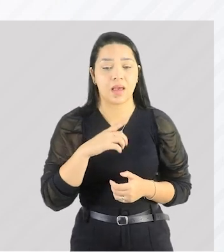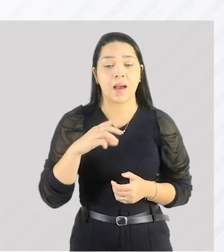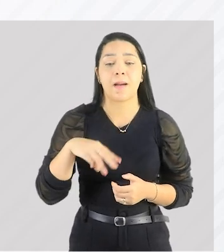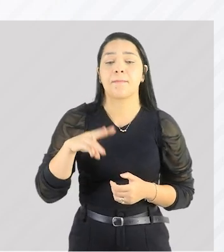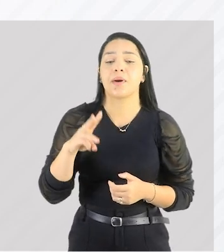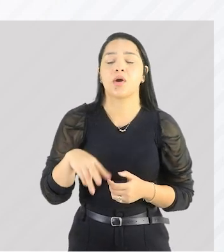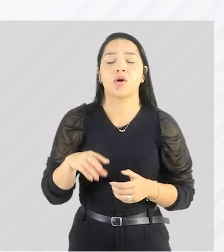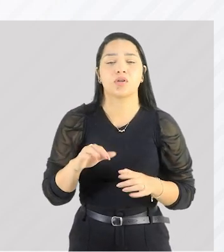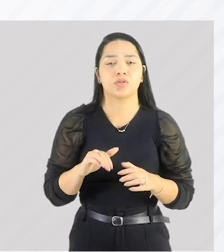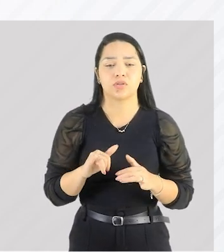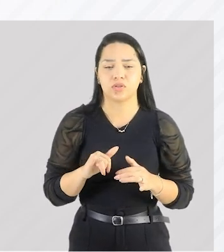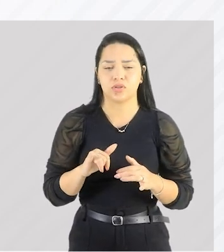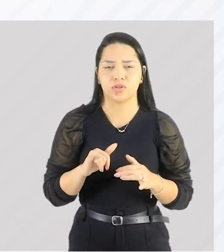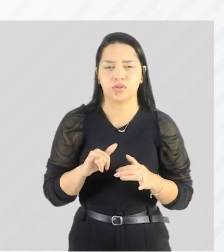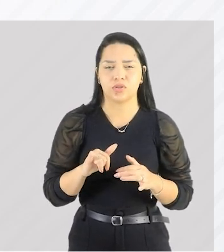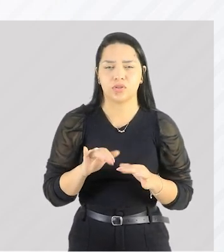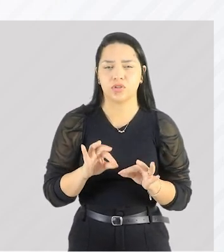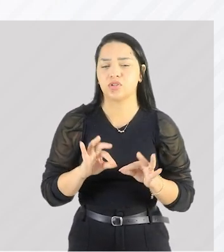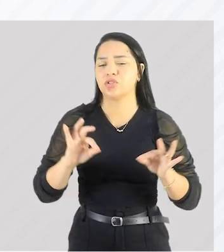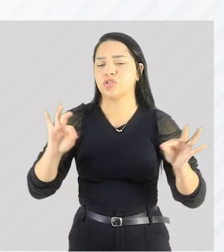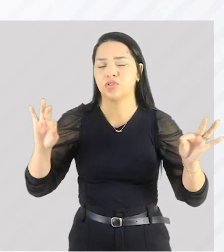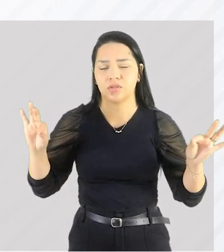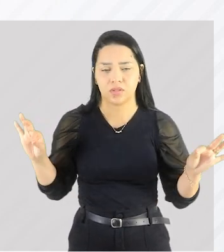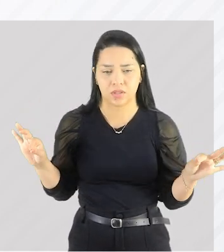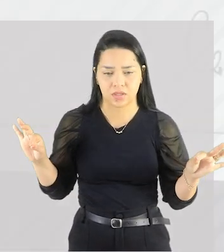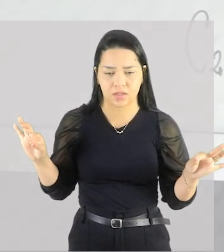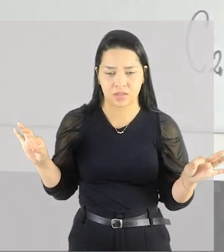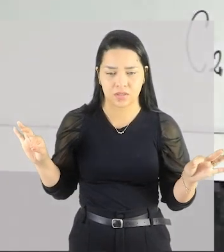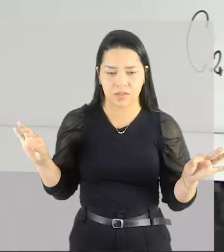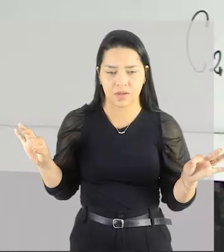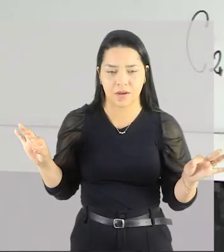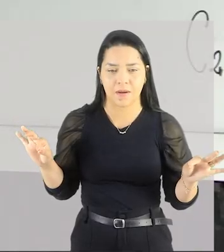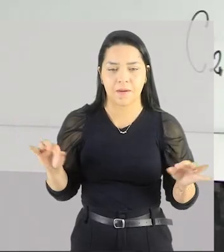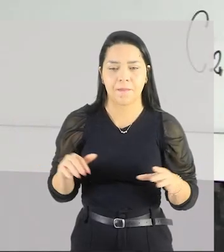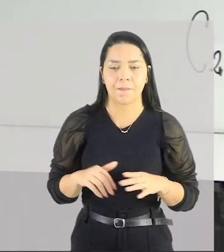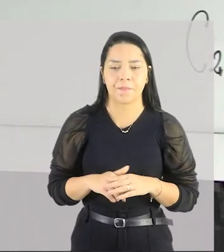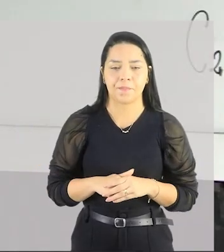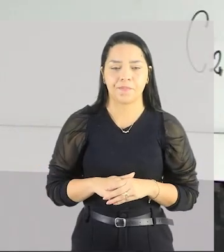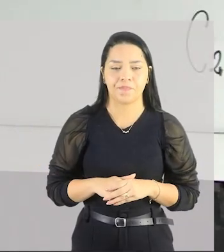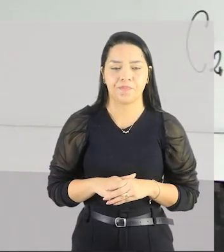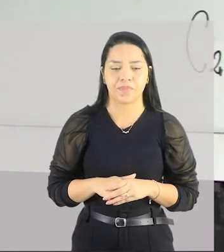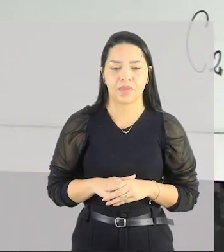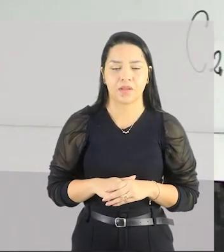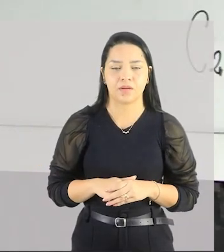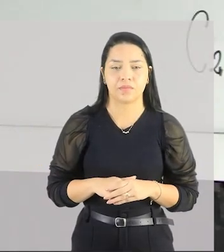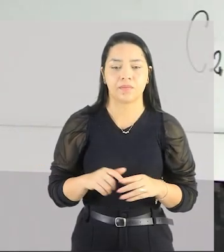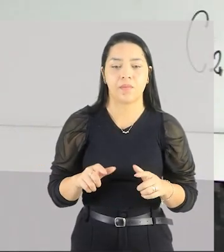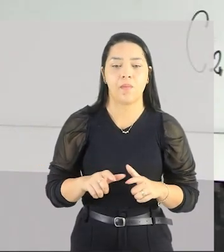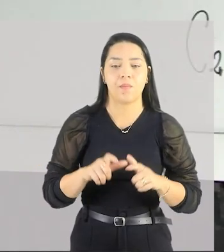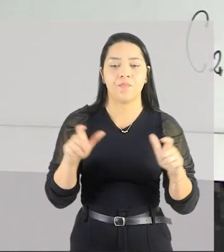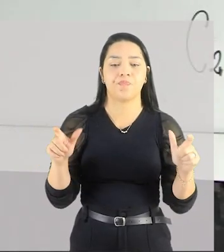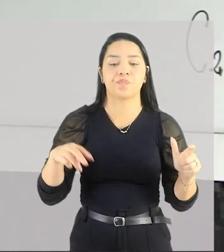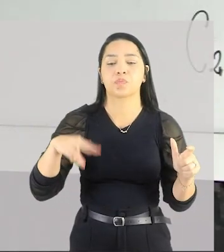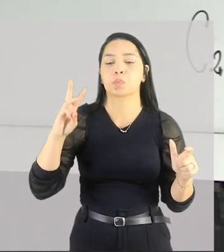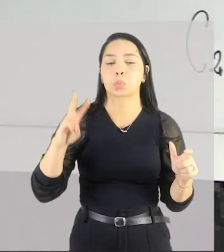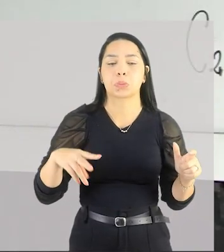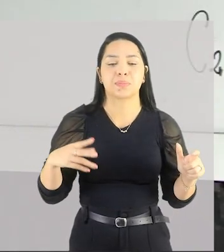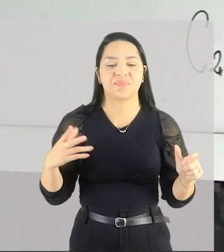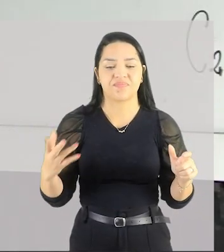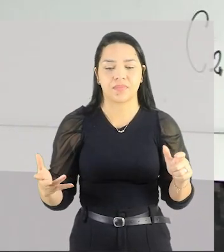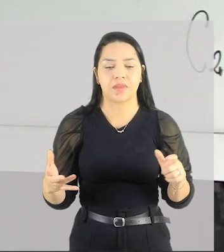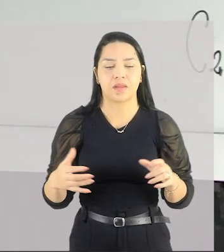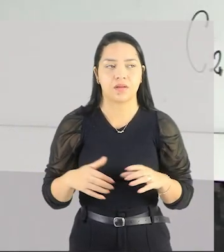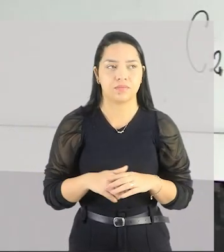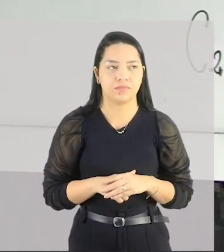tá? Orbitando em torno da Terra, certo? Massa orbitando a Terra. Denote os